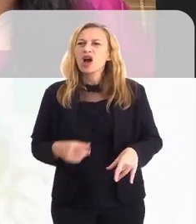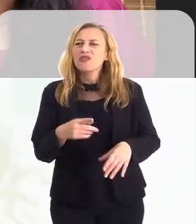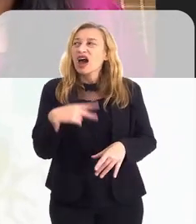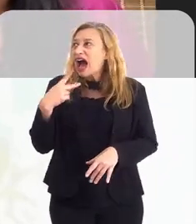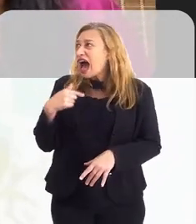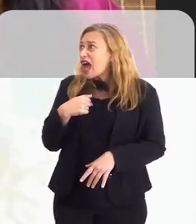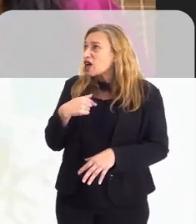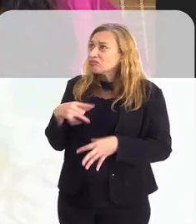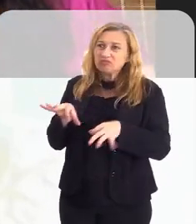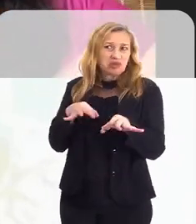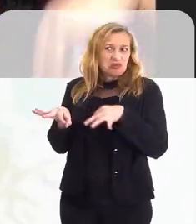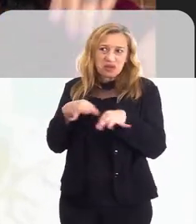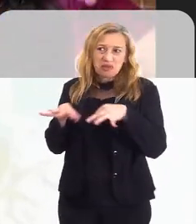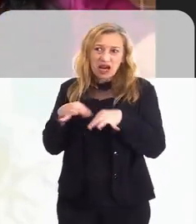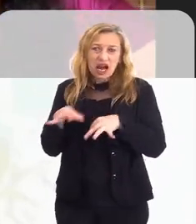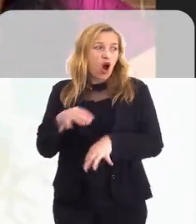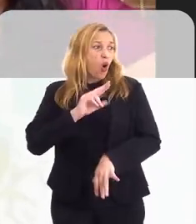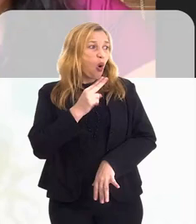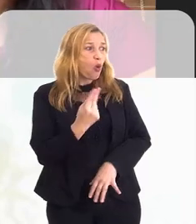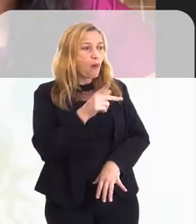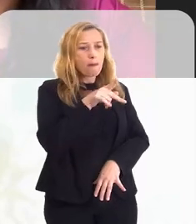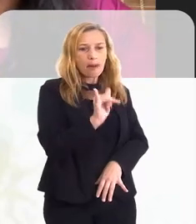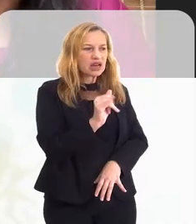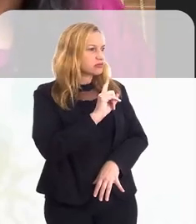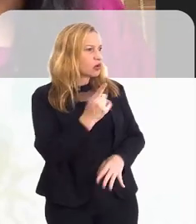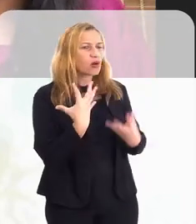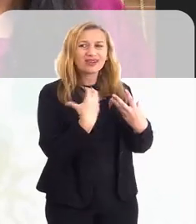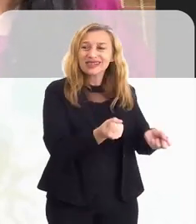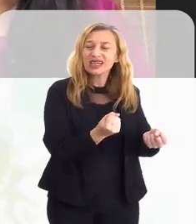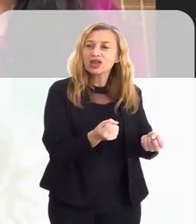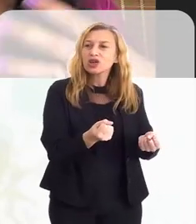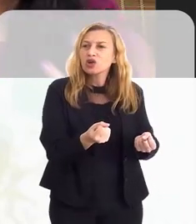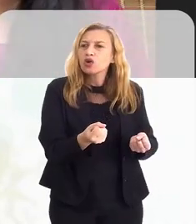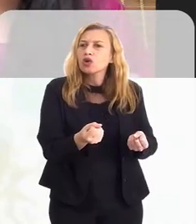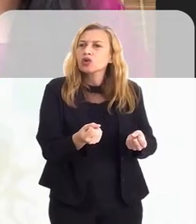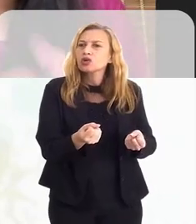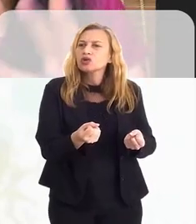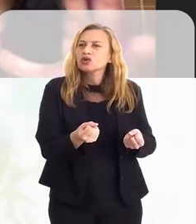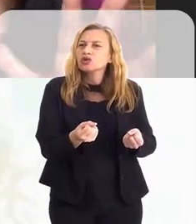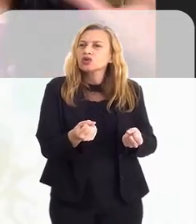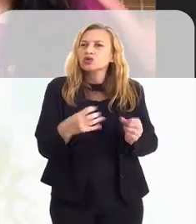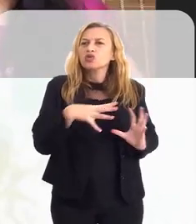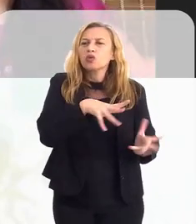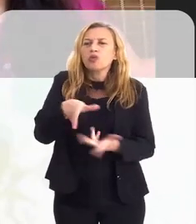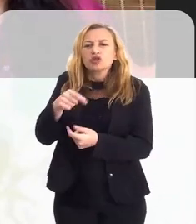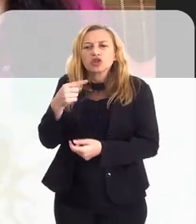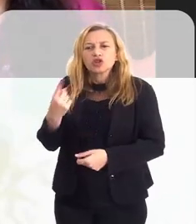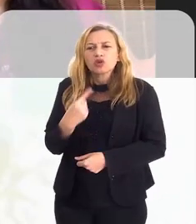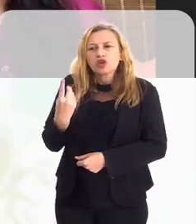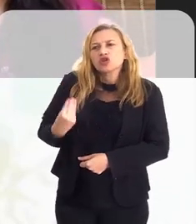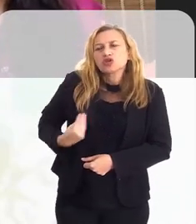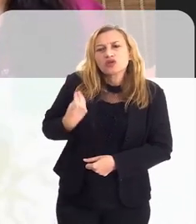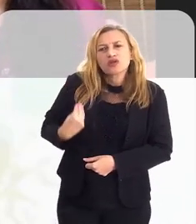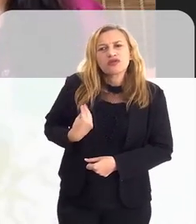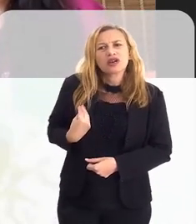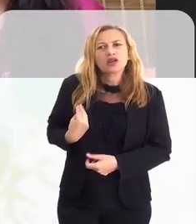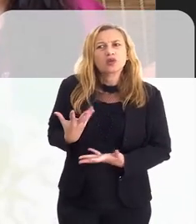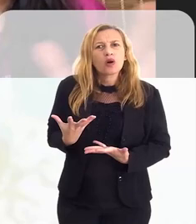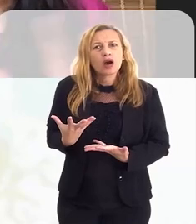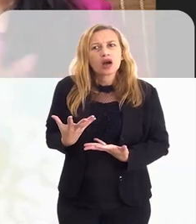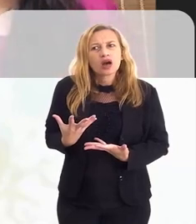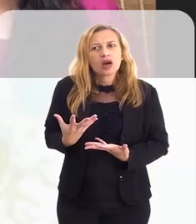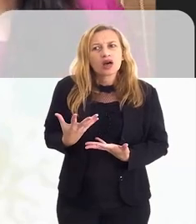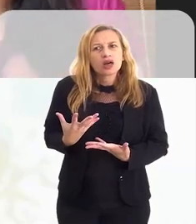estou preparado, ou os pais não aceitam. O que que a gente ainda, diante desse quadro que a gente está vendo se